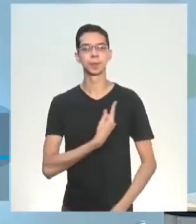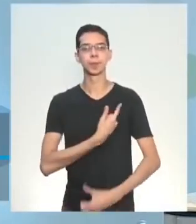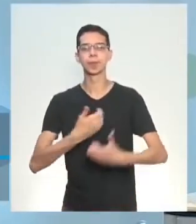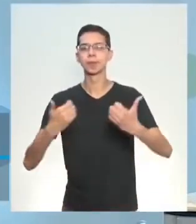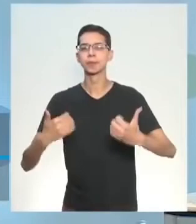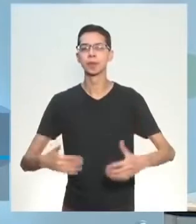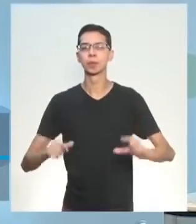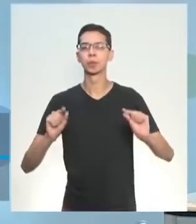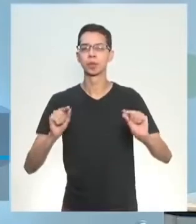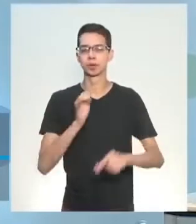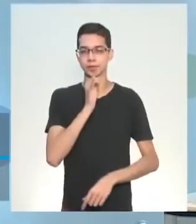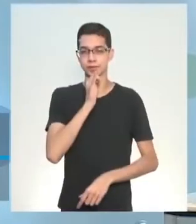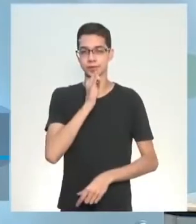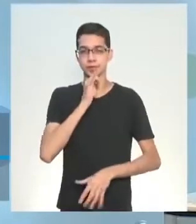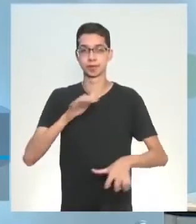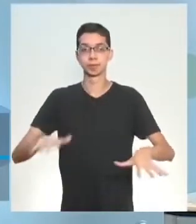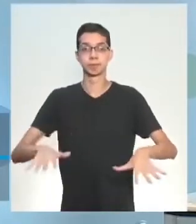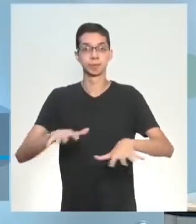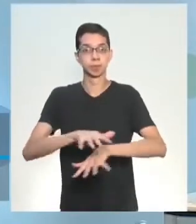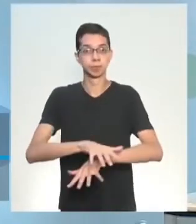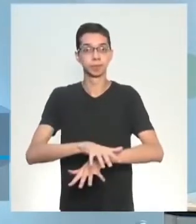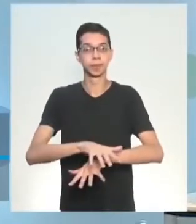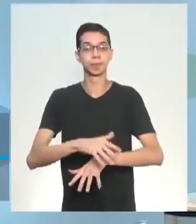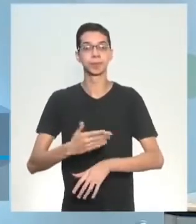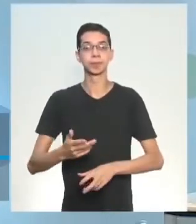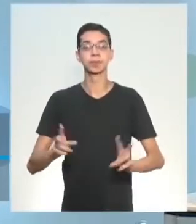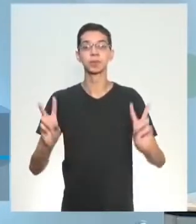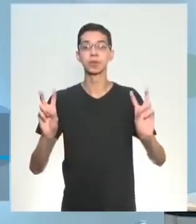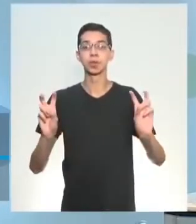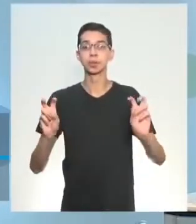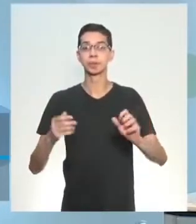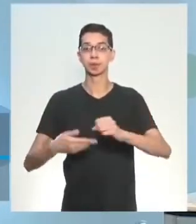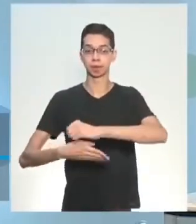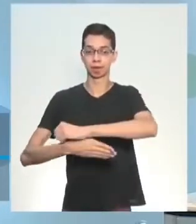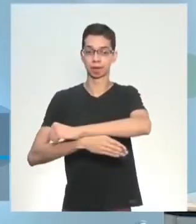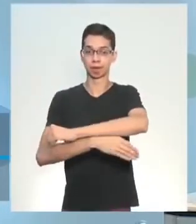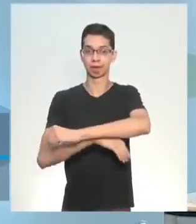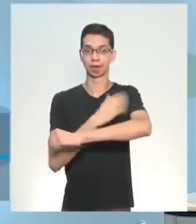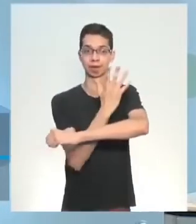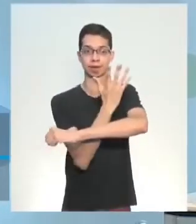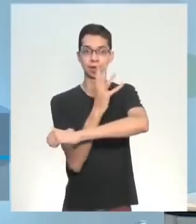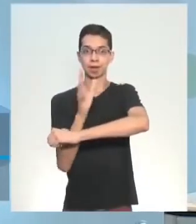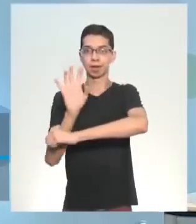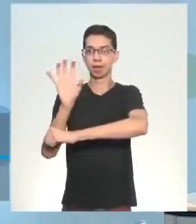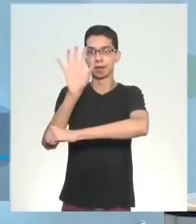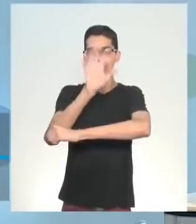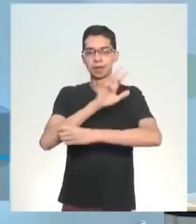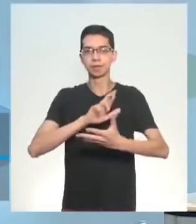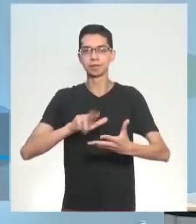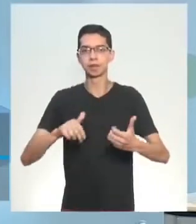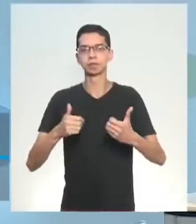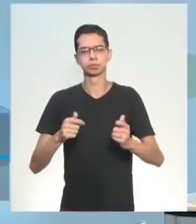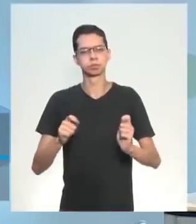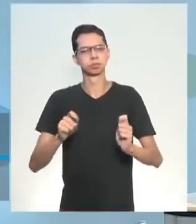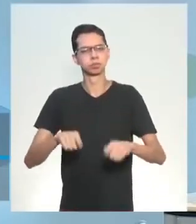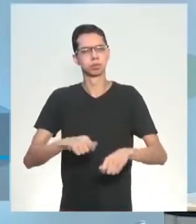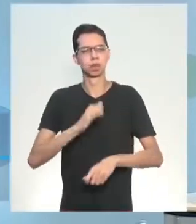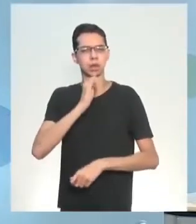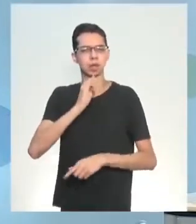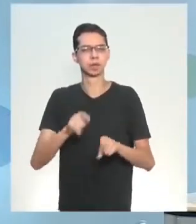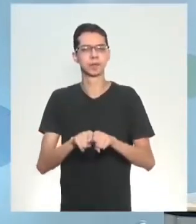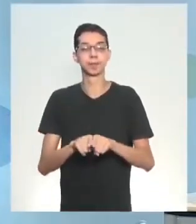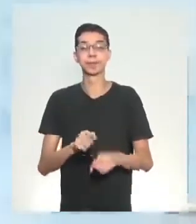exemplo, que um bioma ele vai ser um conjunto de ecossistemas? É uma forma de dizer, tá bom? Mas vamos ver aqui, por exemplo, aí, eu